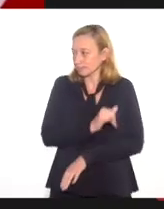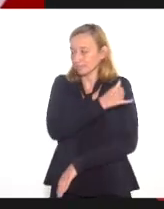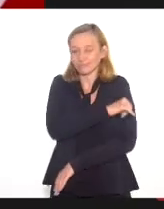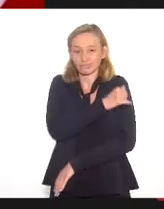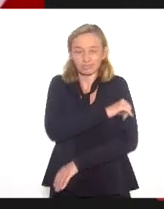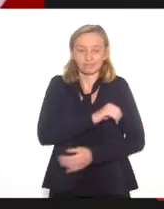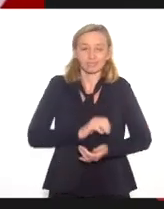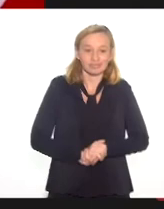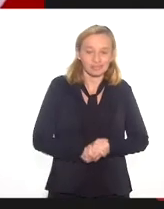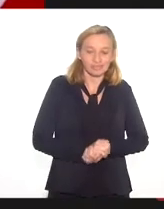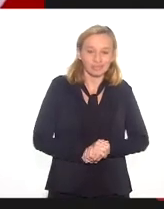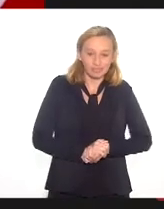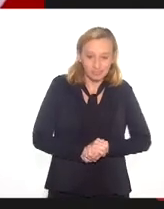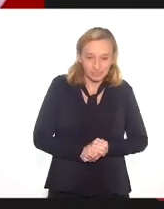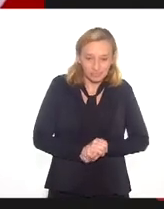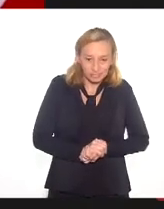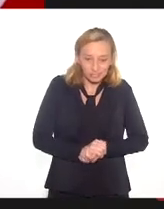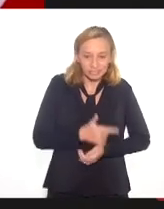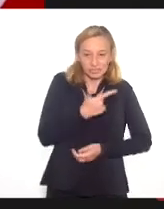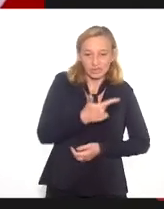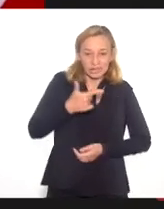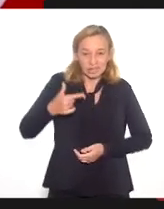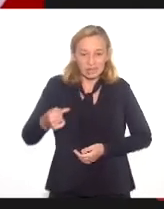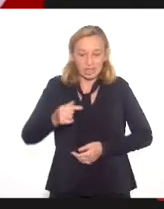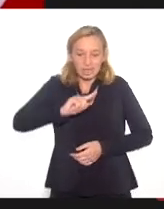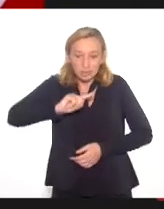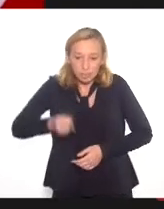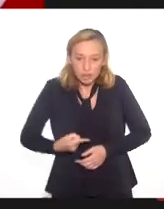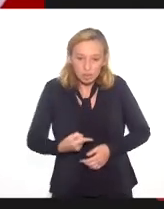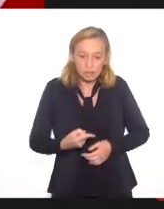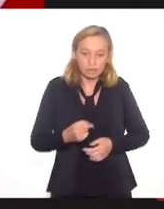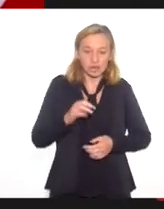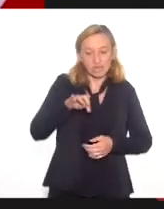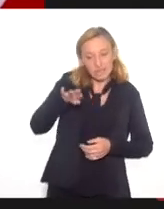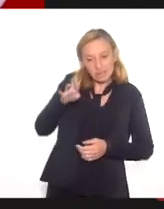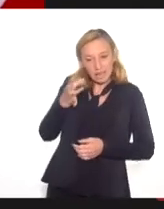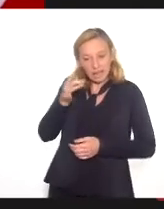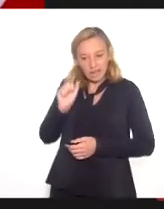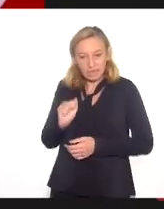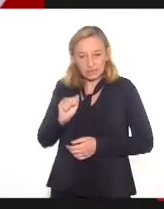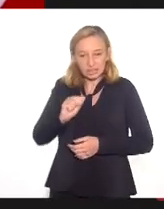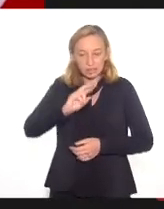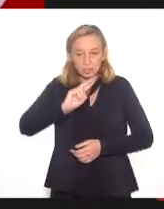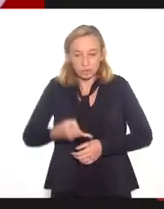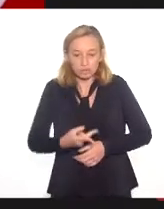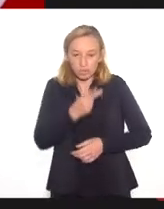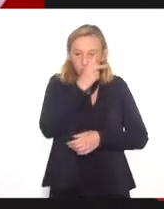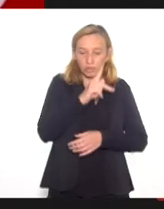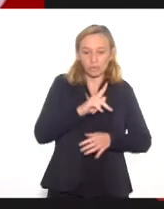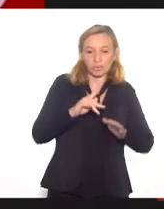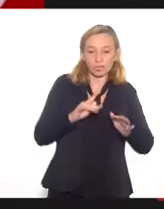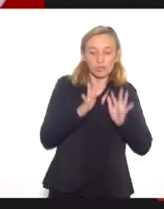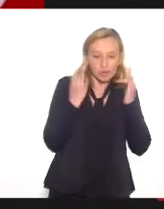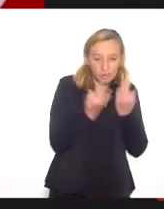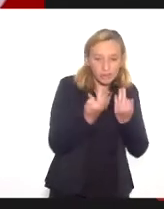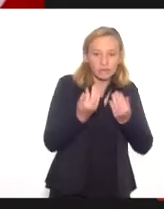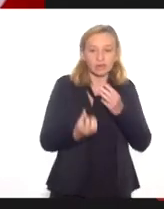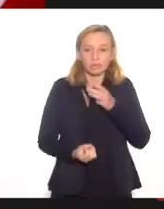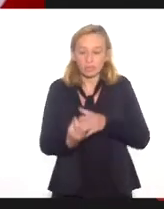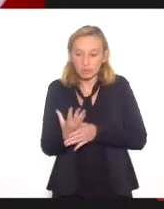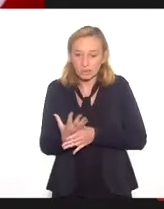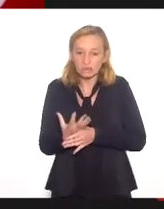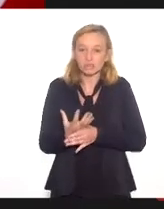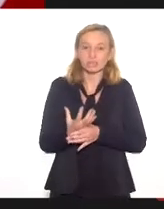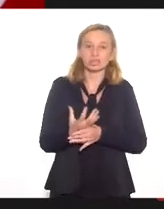hoje em torno de 27 mil hectares né com mais ou menos 2 mil famílias que estão produzindo com